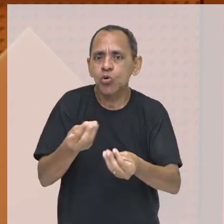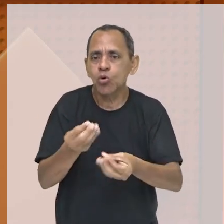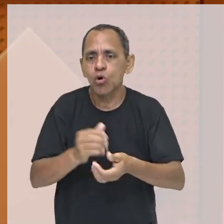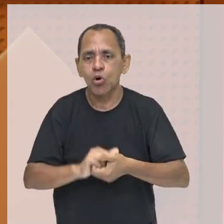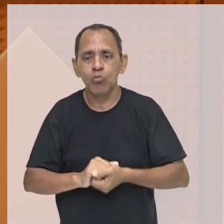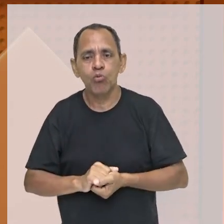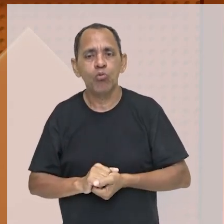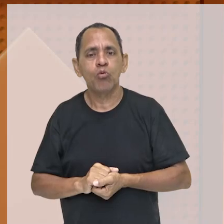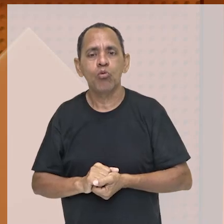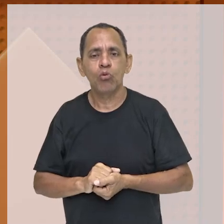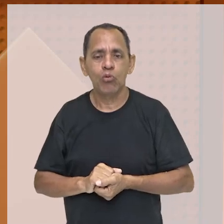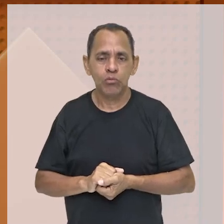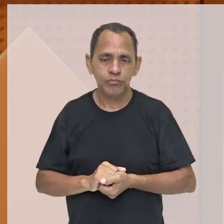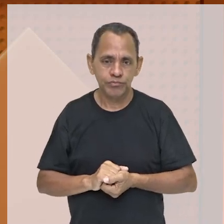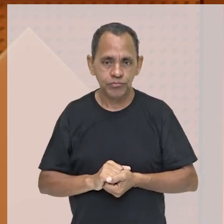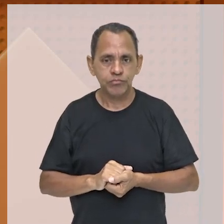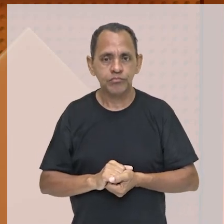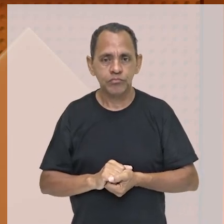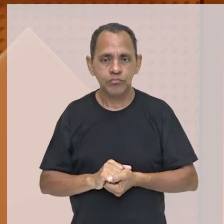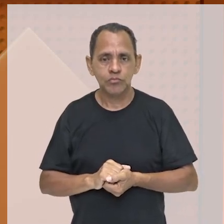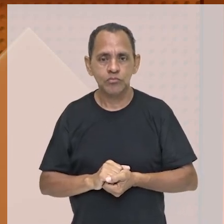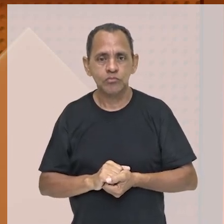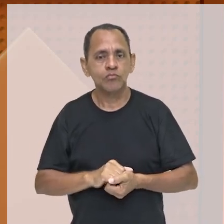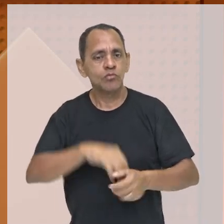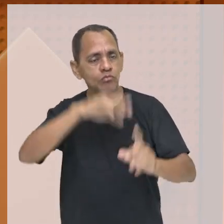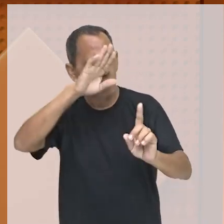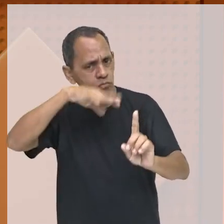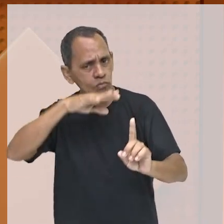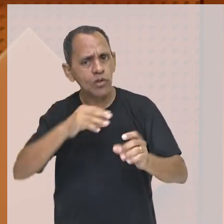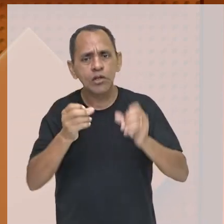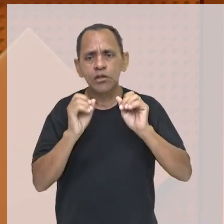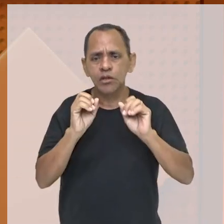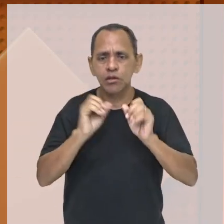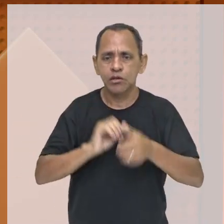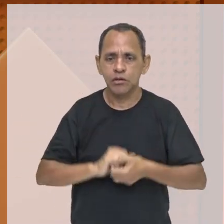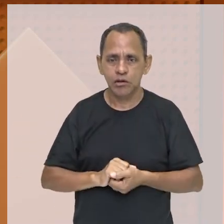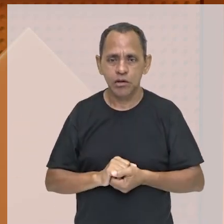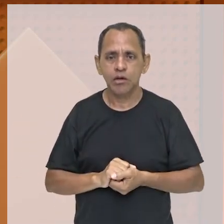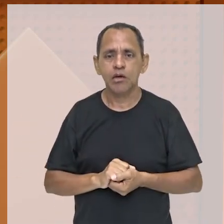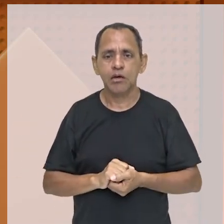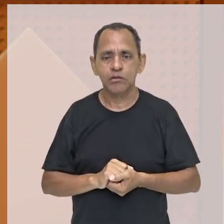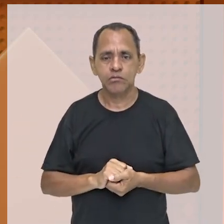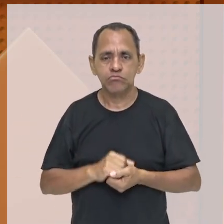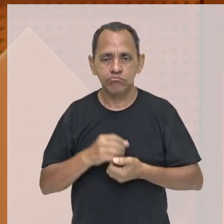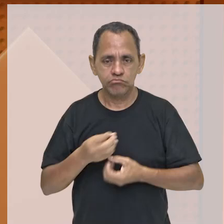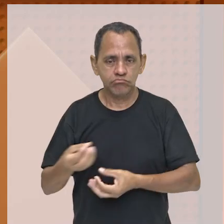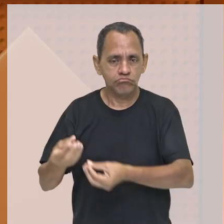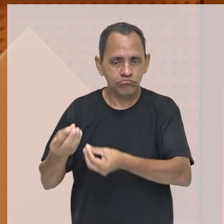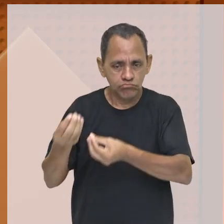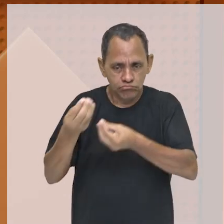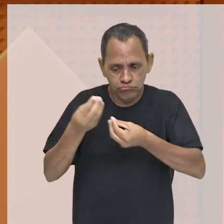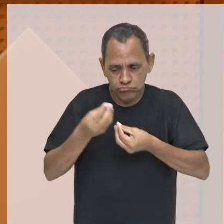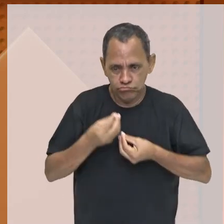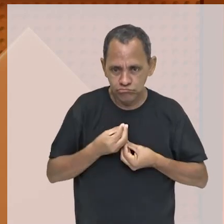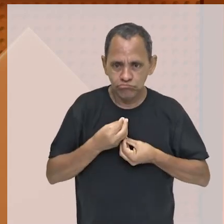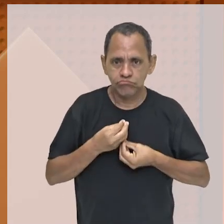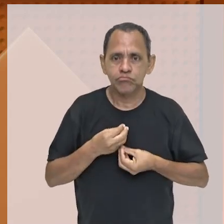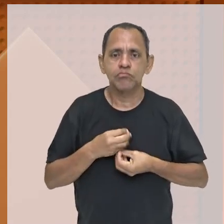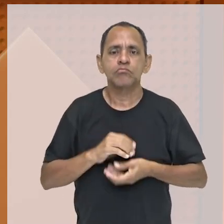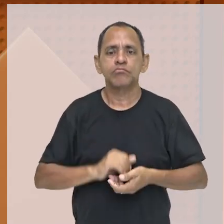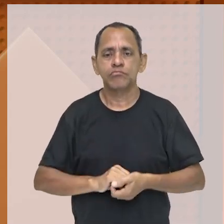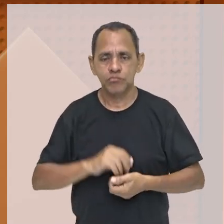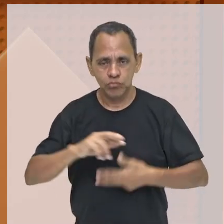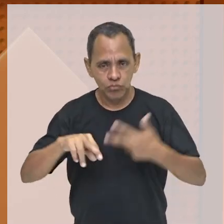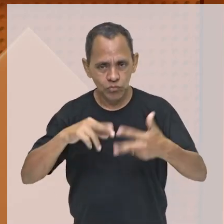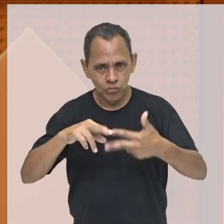própria divindade queria que nós dessemos quando nos presenteou com ela. Então, só para traçar aqui um